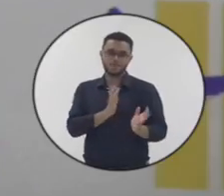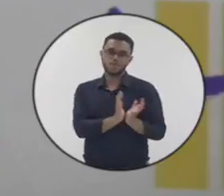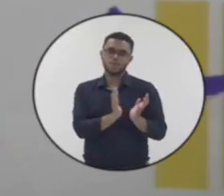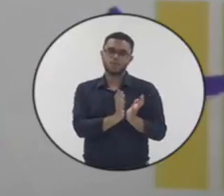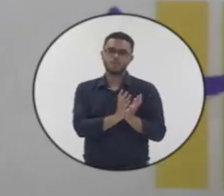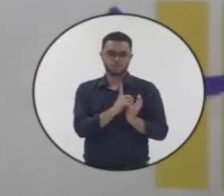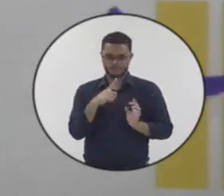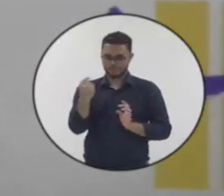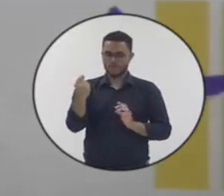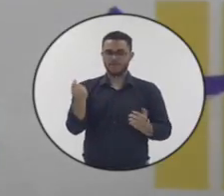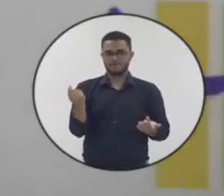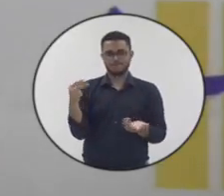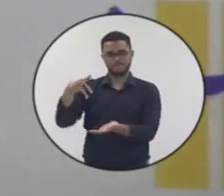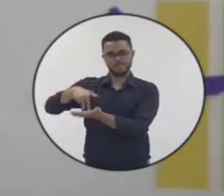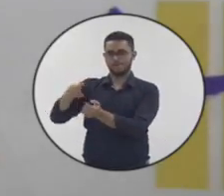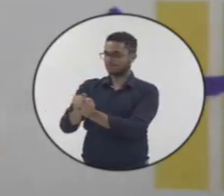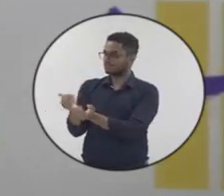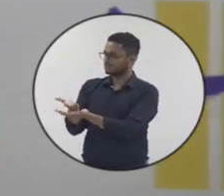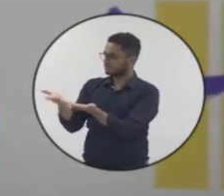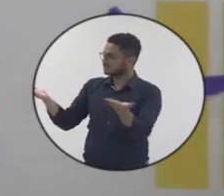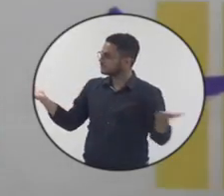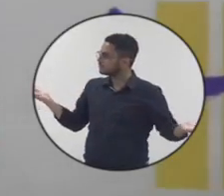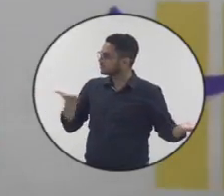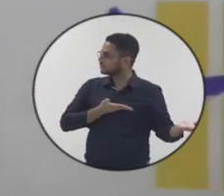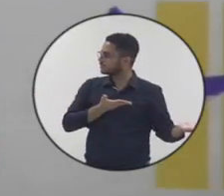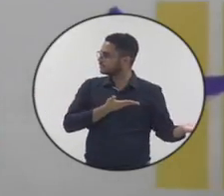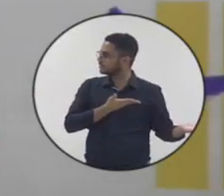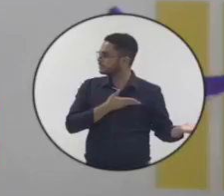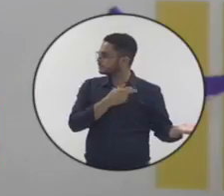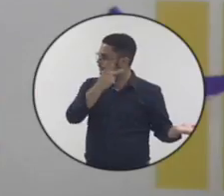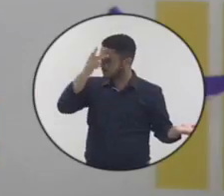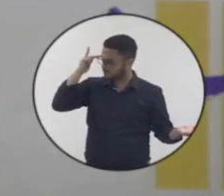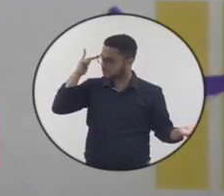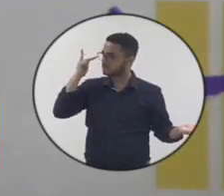aqui, junto a parceiras e parceiros, né, tanto